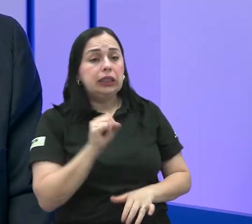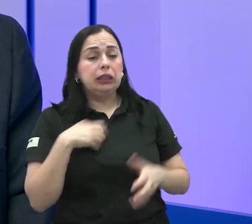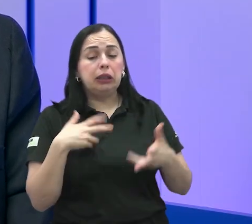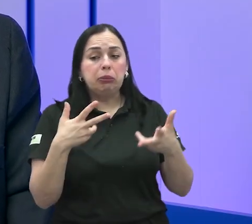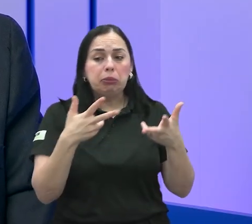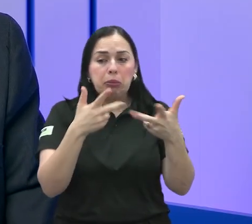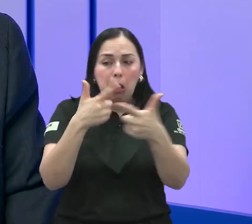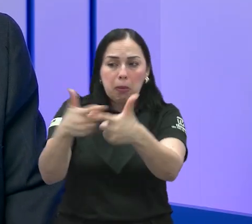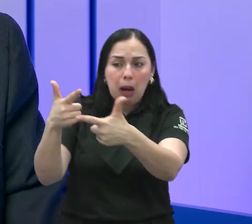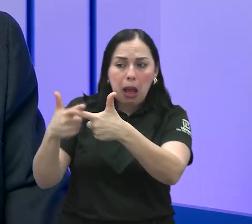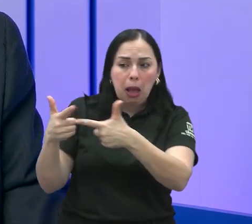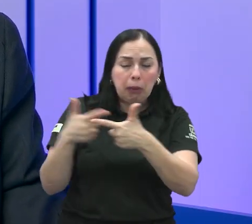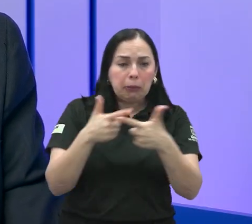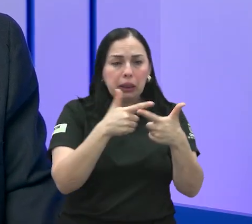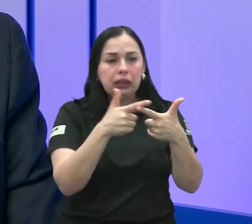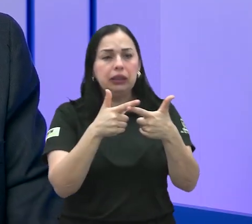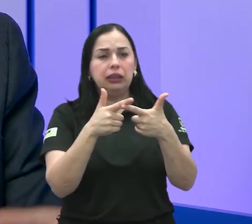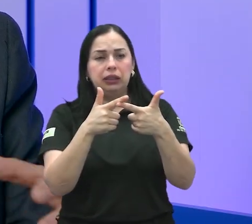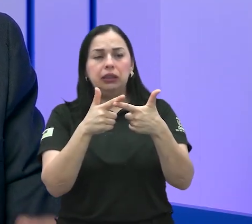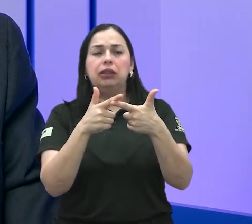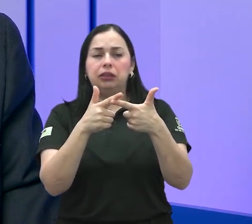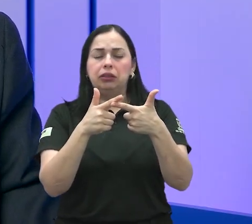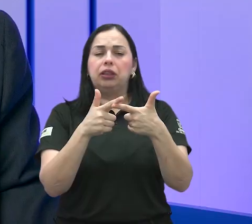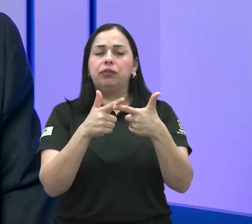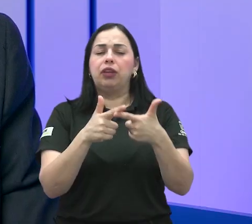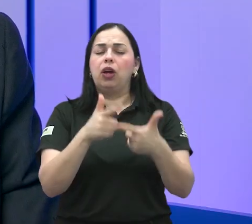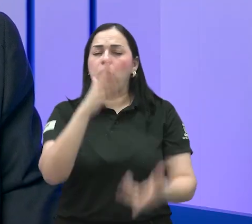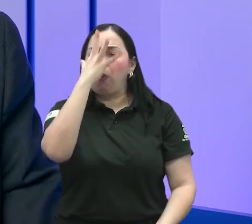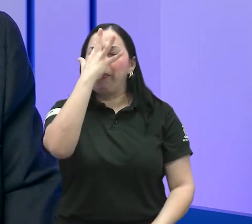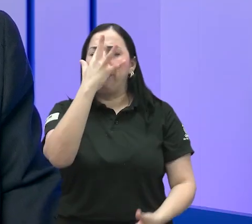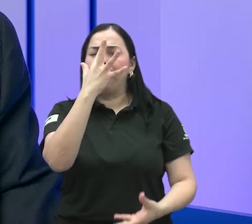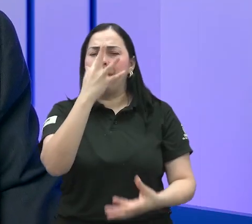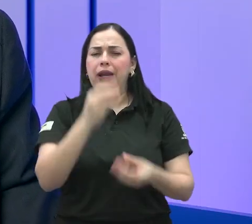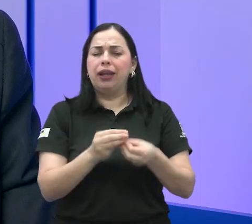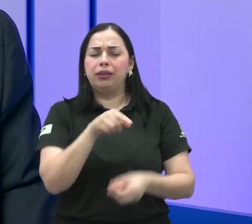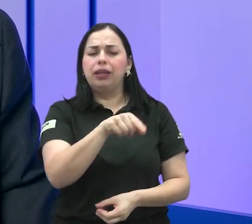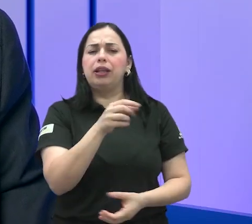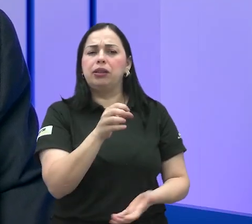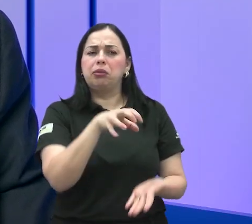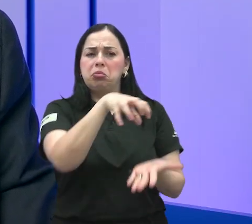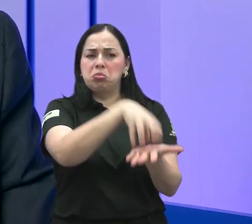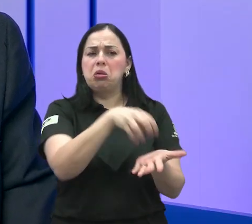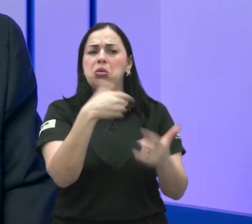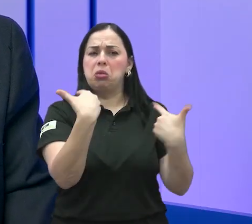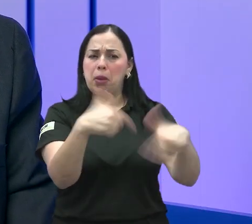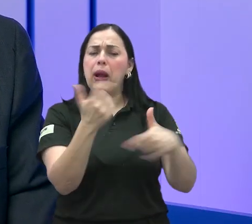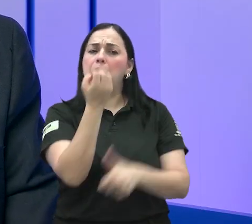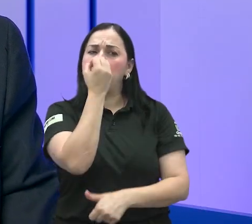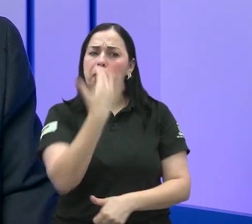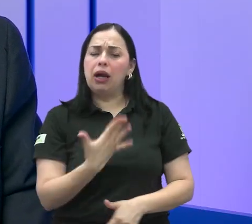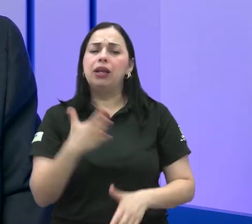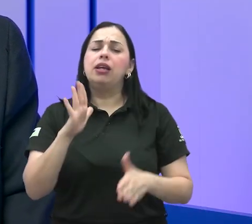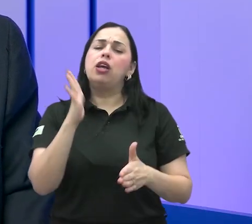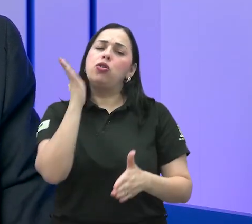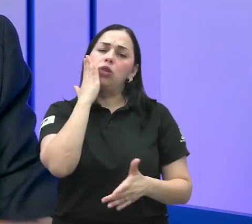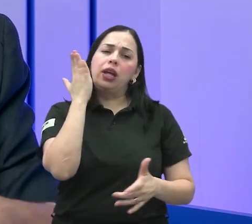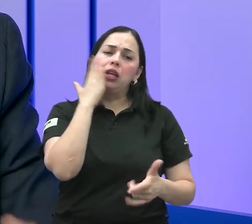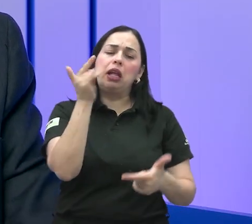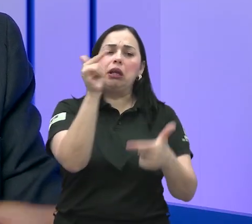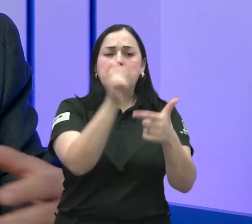dizer que a coisa não anda bem. Mas, se a gente pensar no macro, eu entendo sim que essas agências têm funcionado bem, apesar das dificuldades